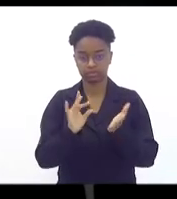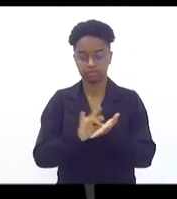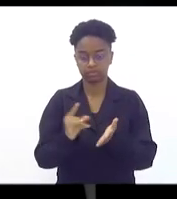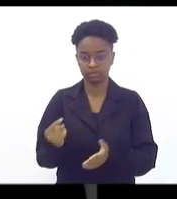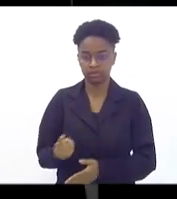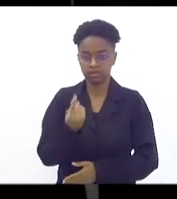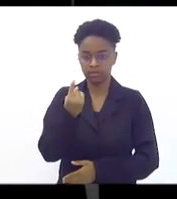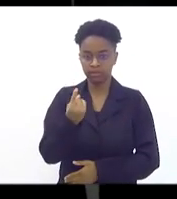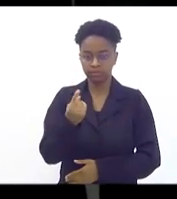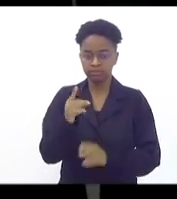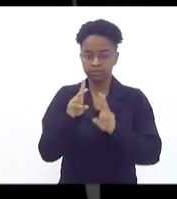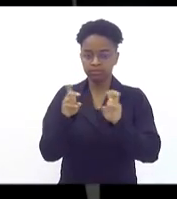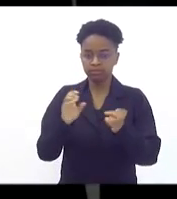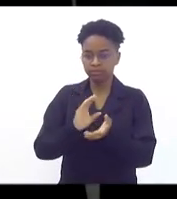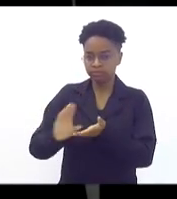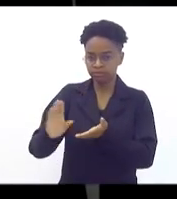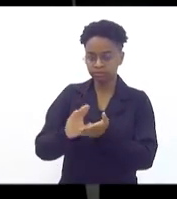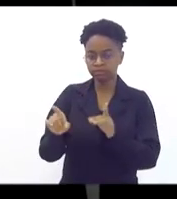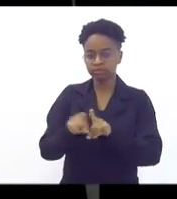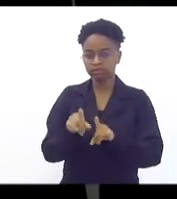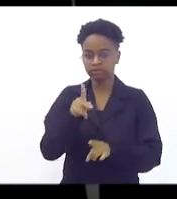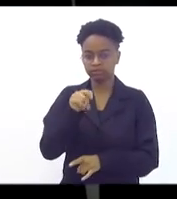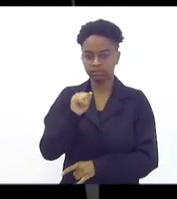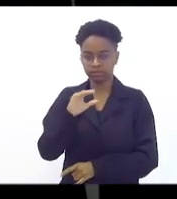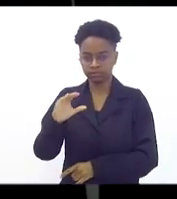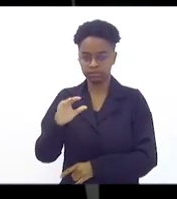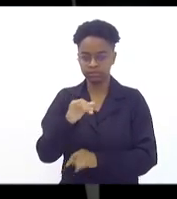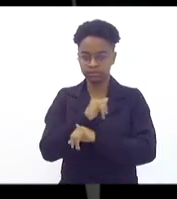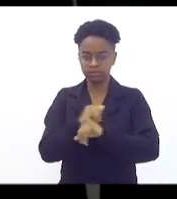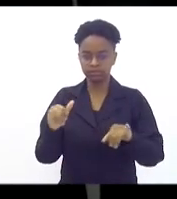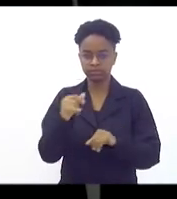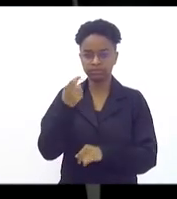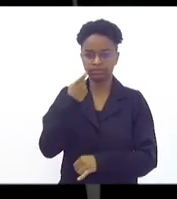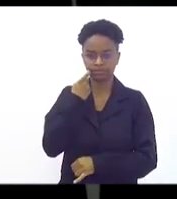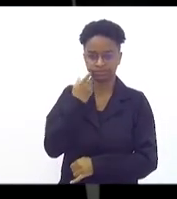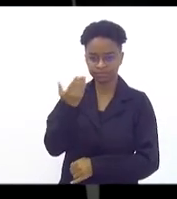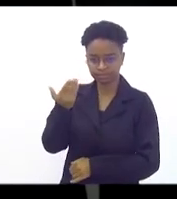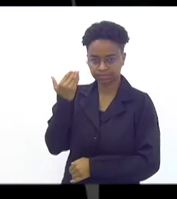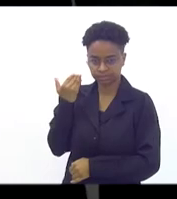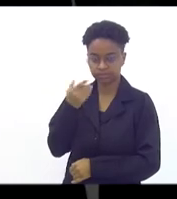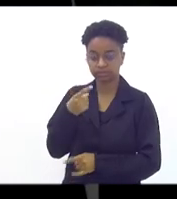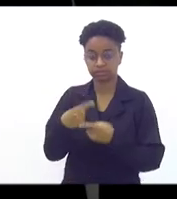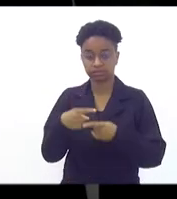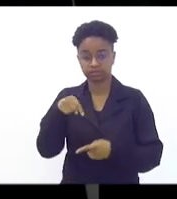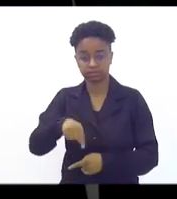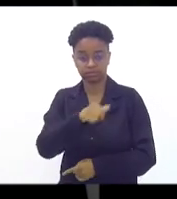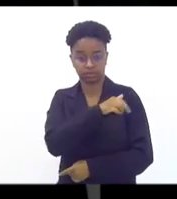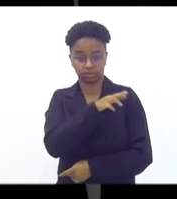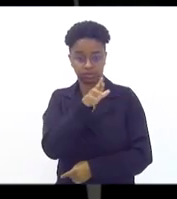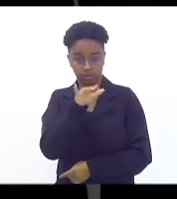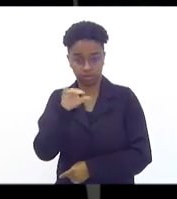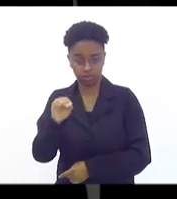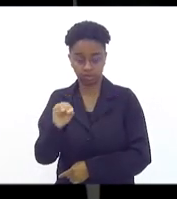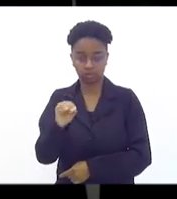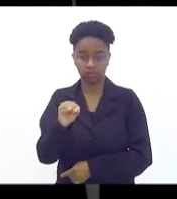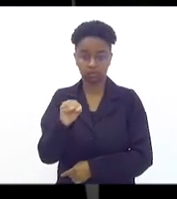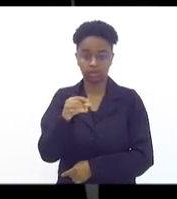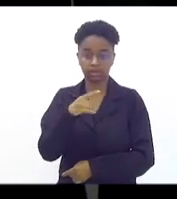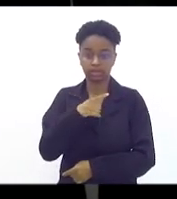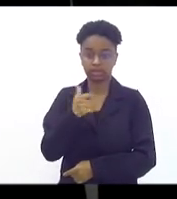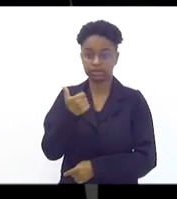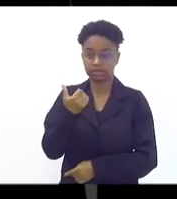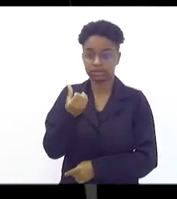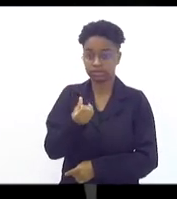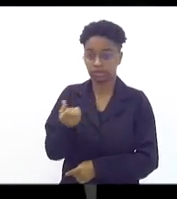com essa questão agora dos investimentos do PAC também que foram anunciados na última sexta-feira o Rio vai construir 16